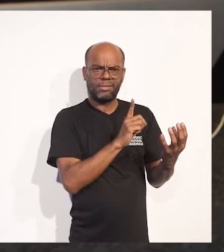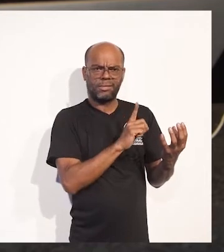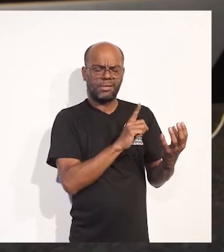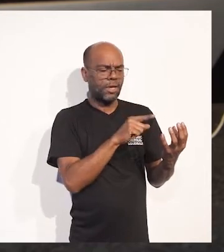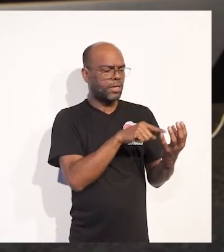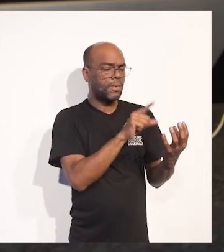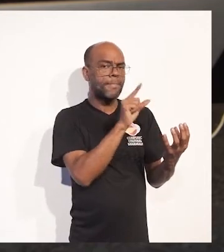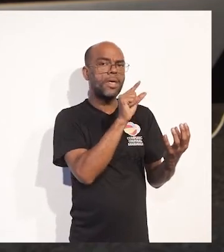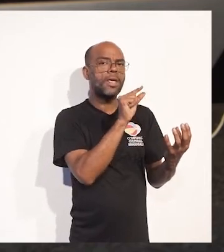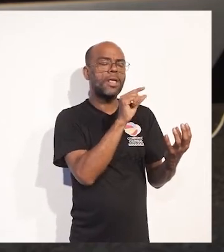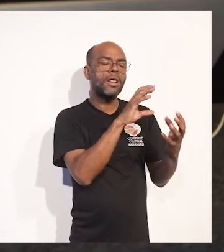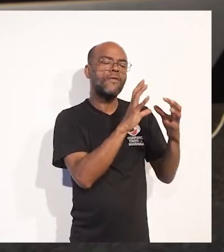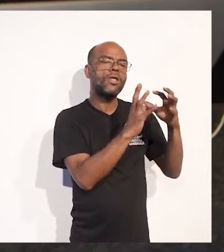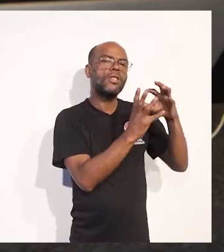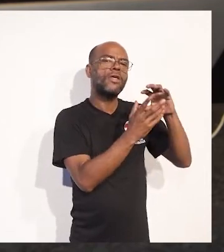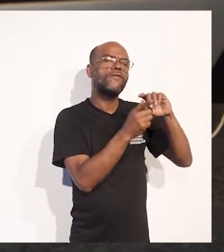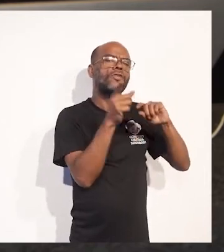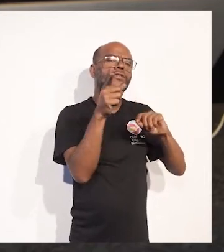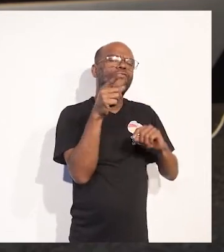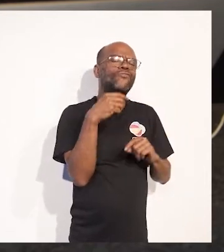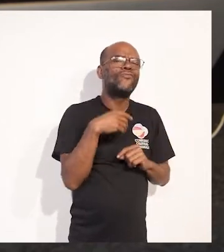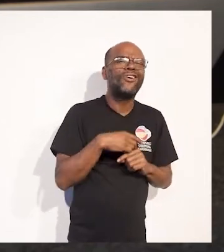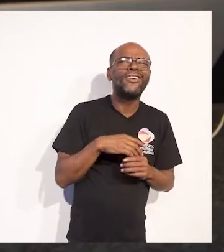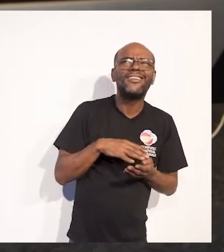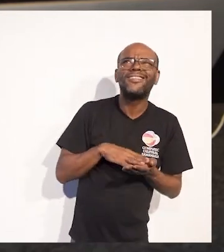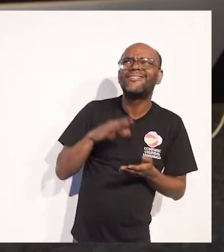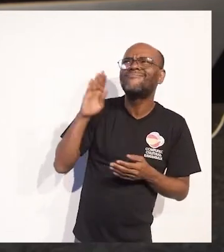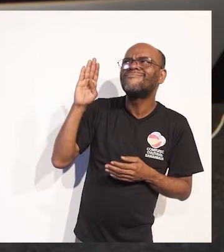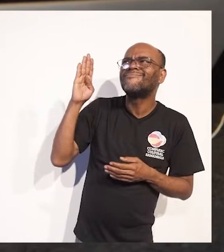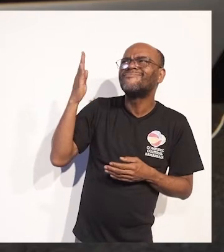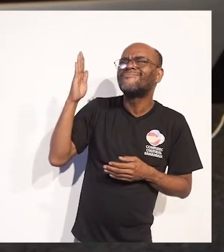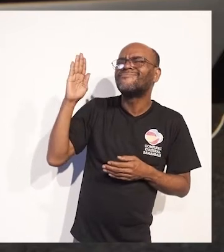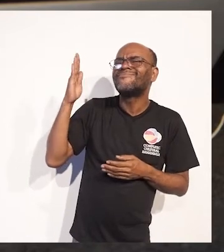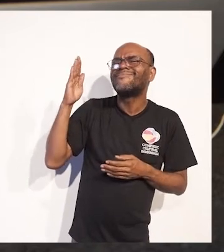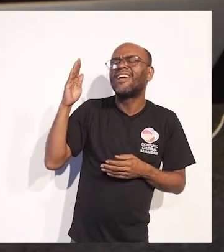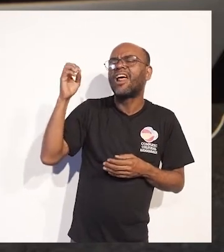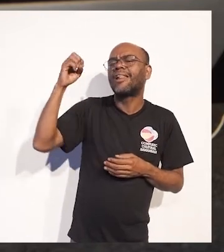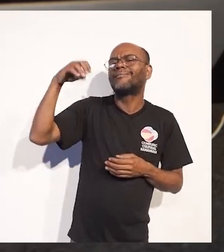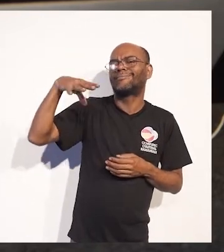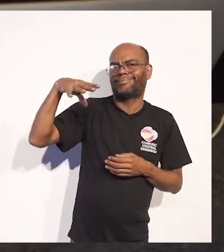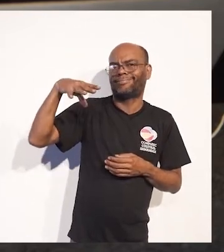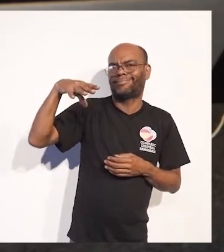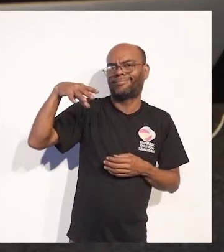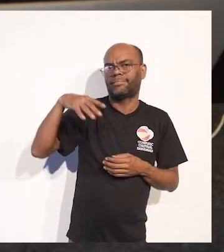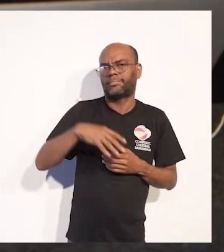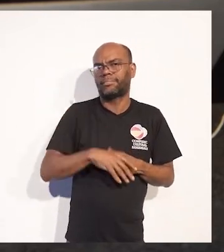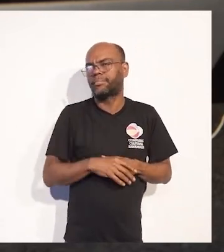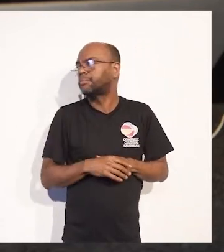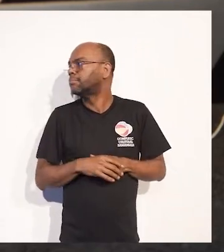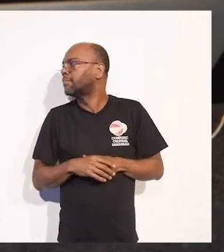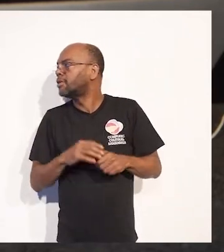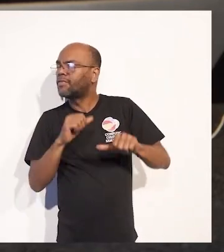pequena existência nesse planeta, você foi enganado pela luz. Tudo bem? Vamos lá? A gente